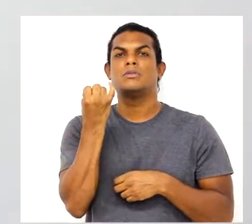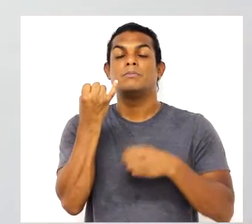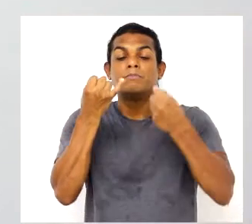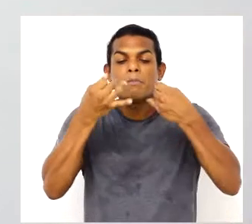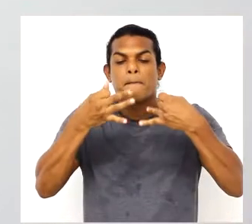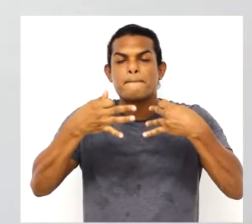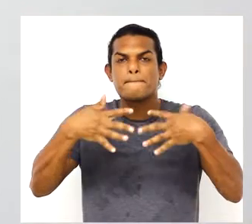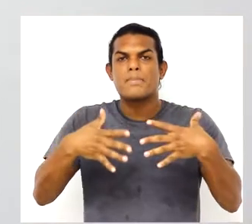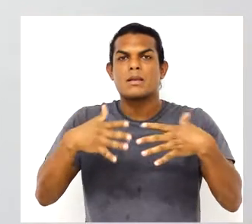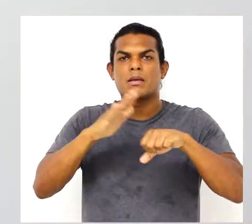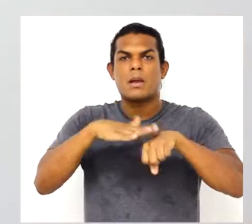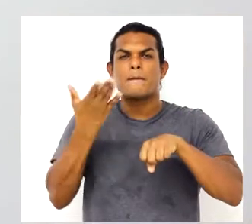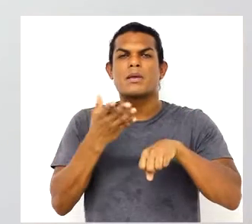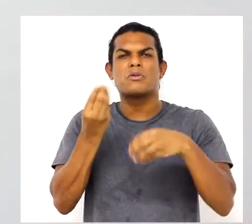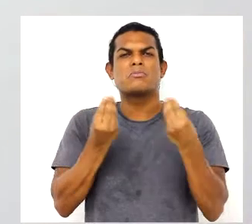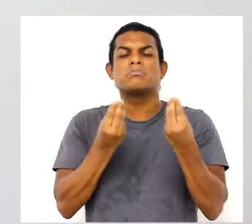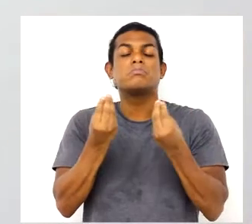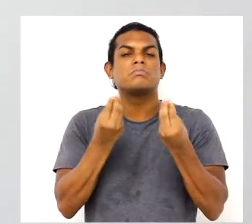livros?